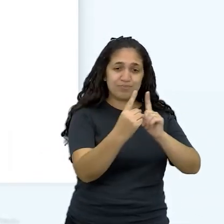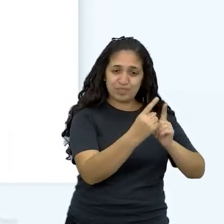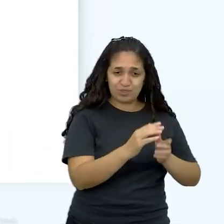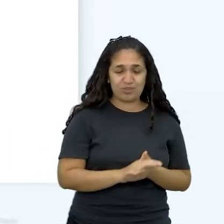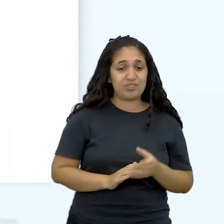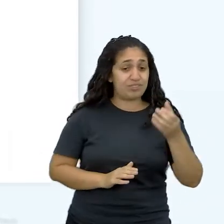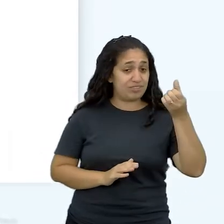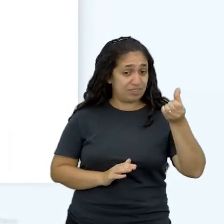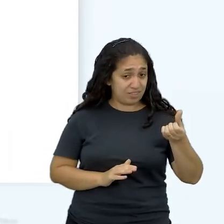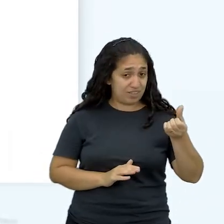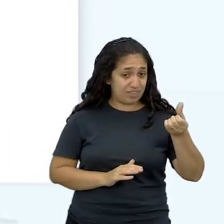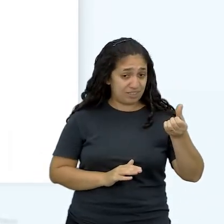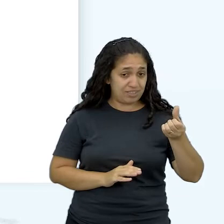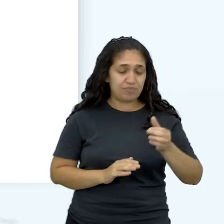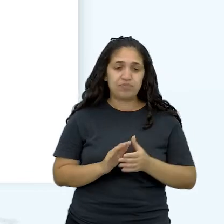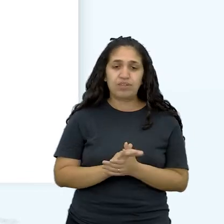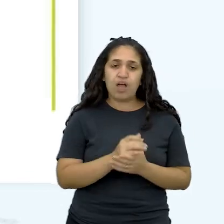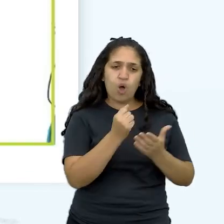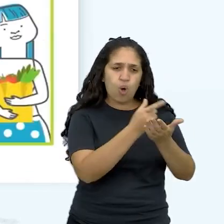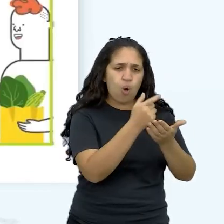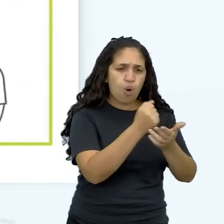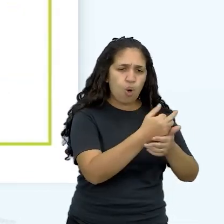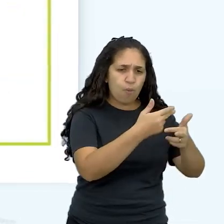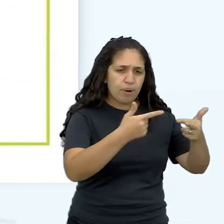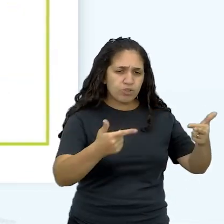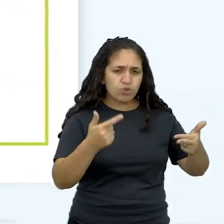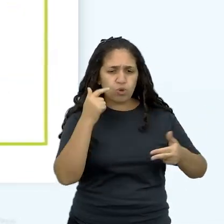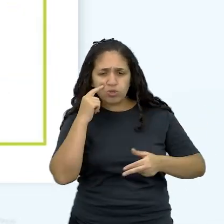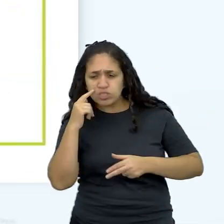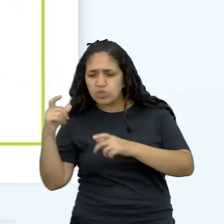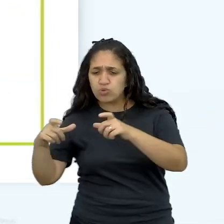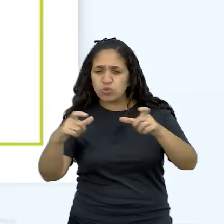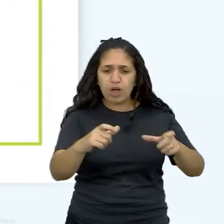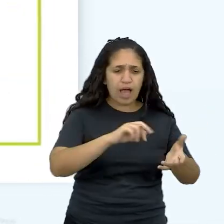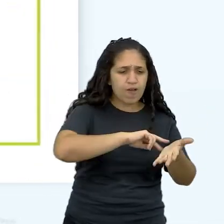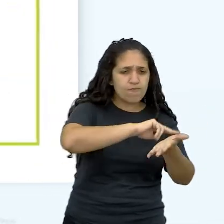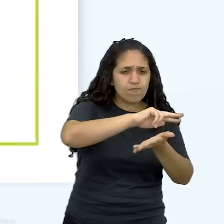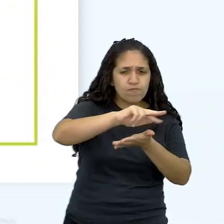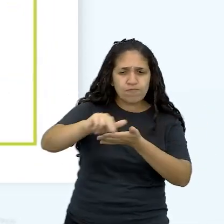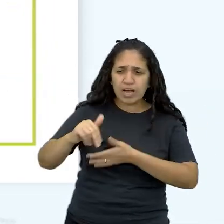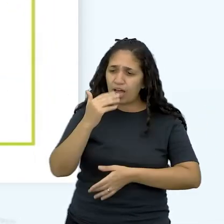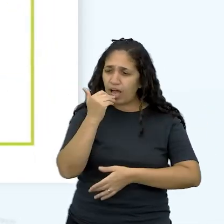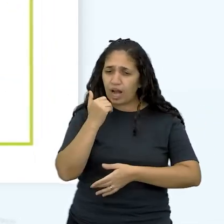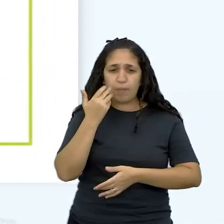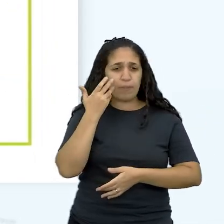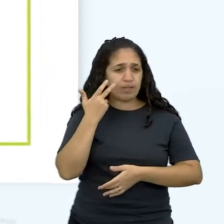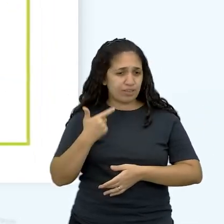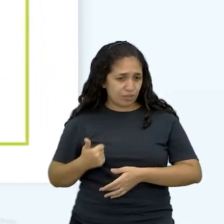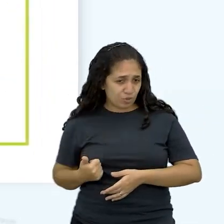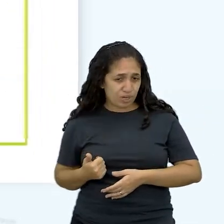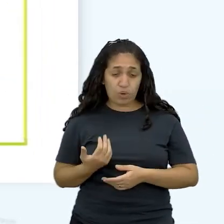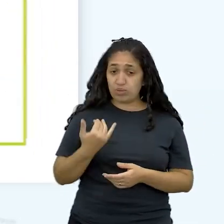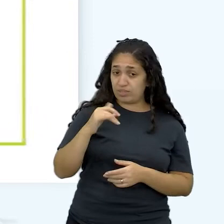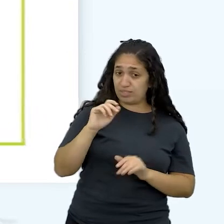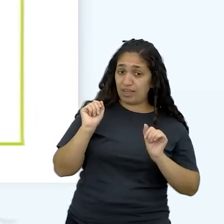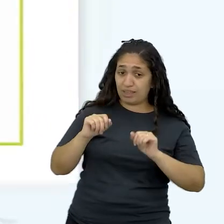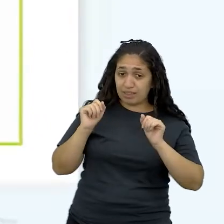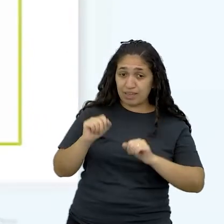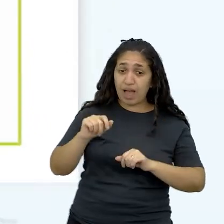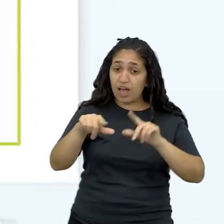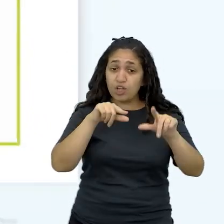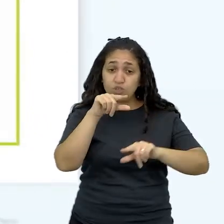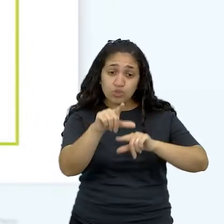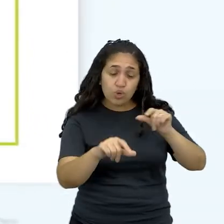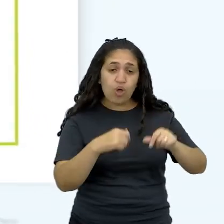6. Faça suas compras em locais que tenham uma grande variedade de alimentos in natura. Quando possível, prefira os